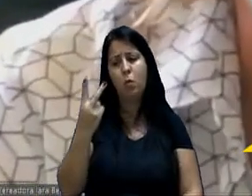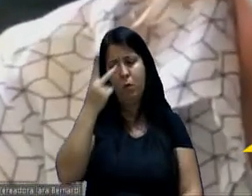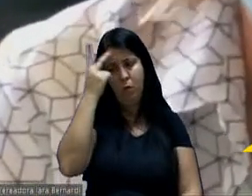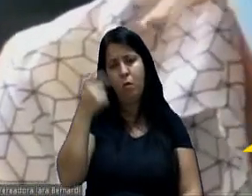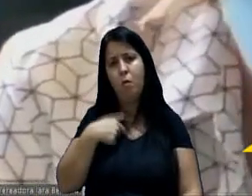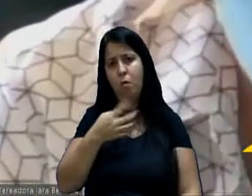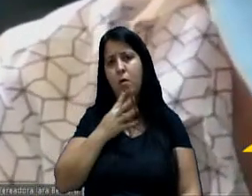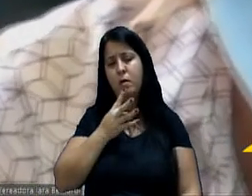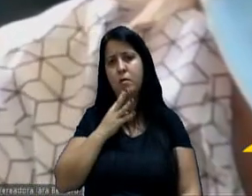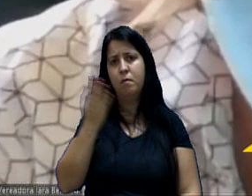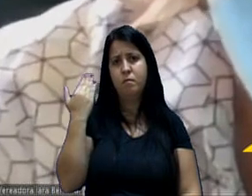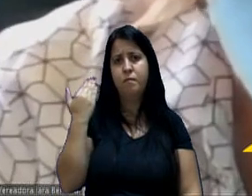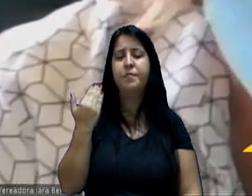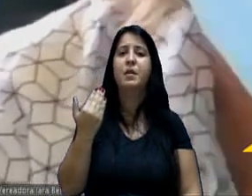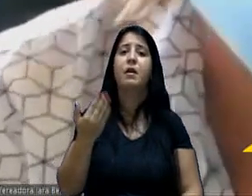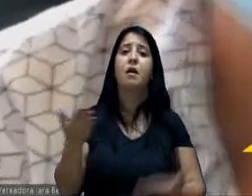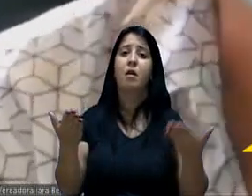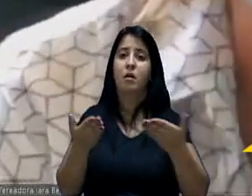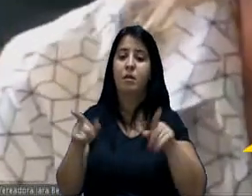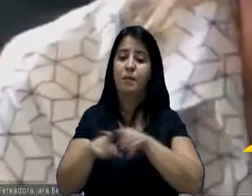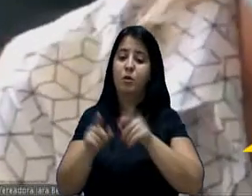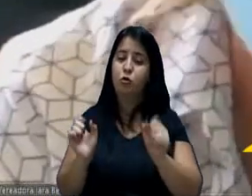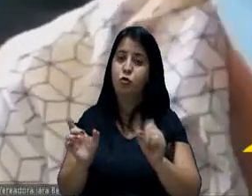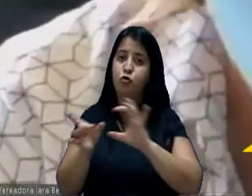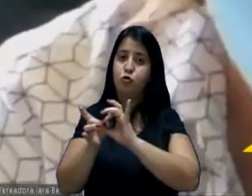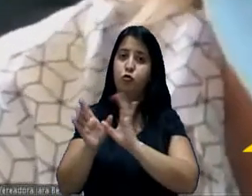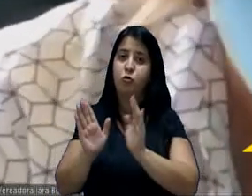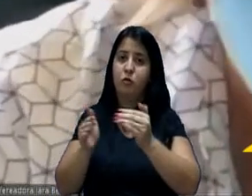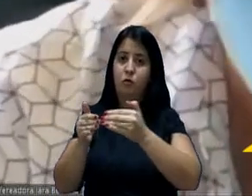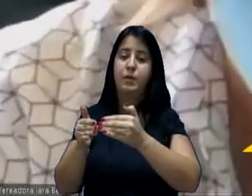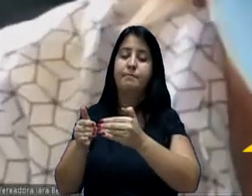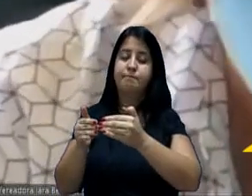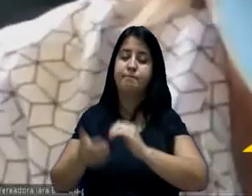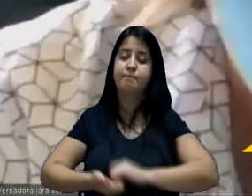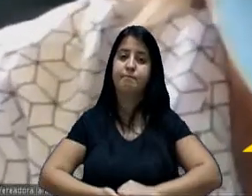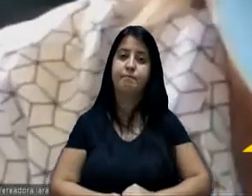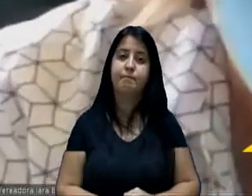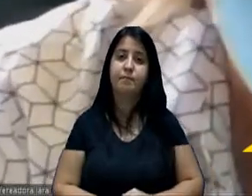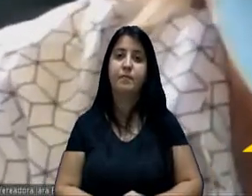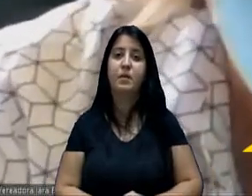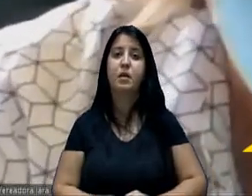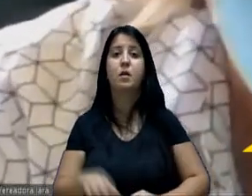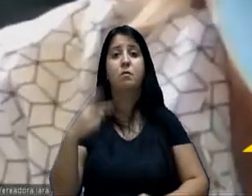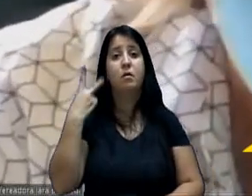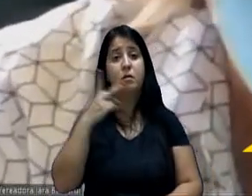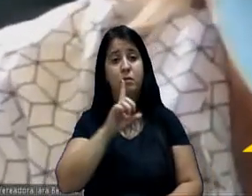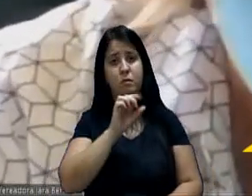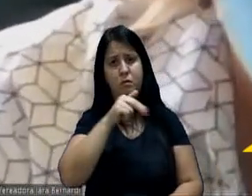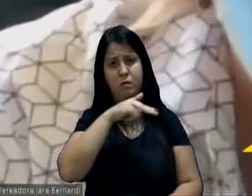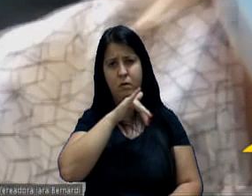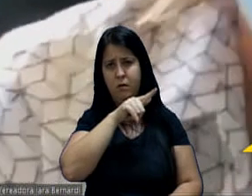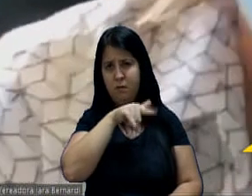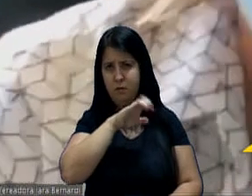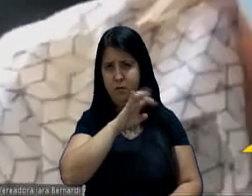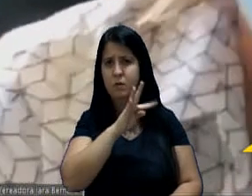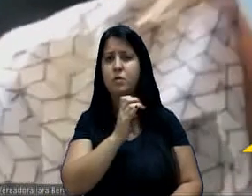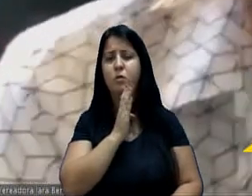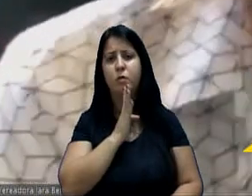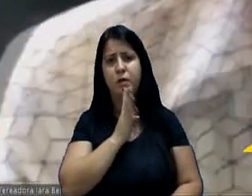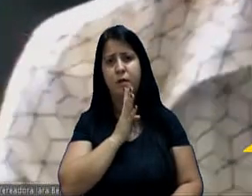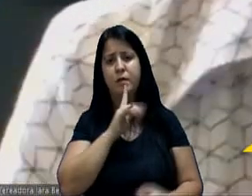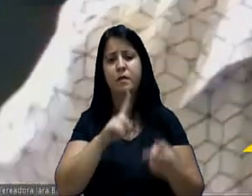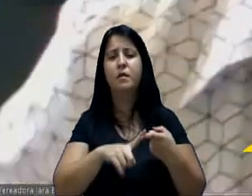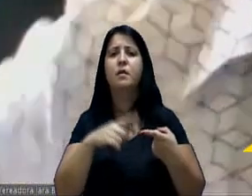nesse comitê que foram escolhidas como representantes da sociedade civil. E o vereador Donizete conhece a enfermeira